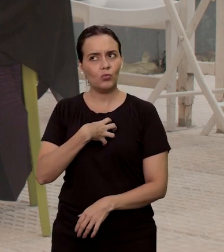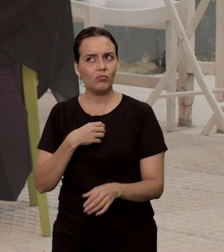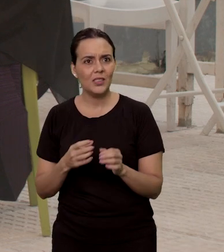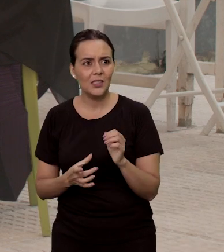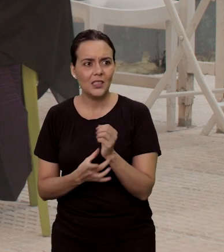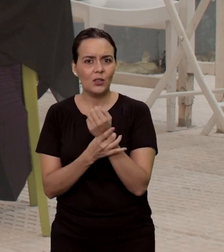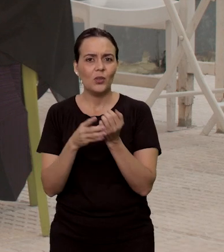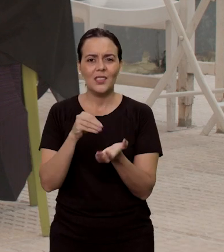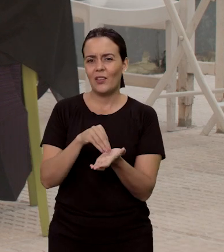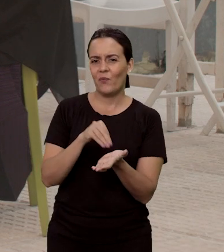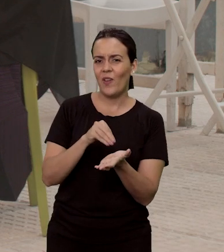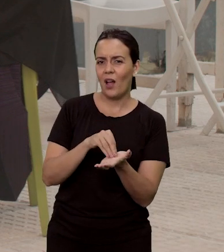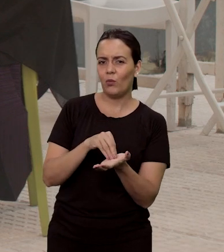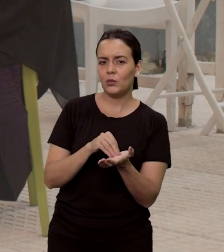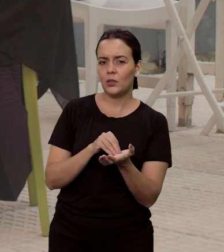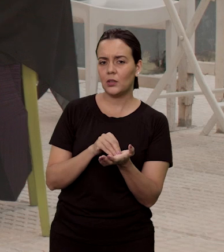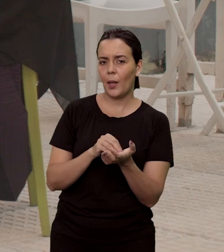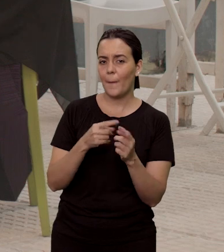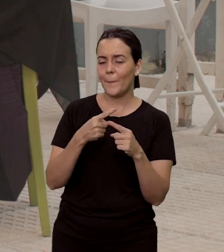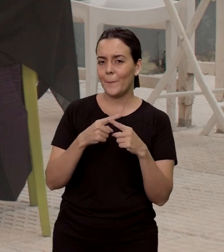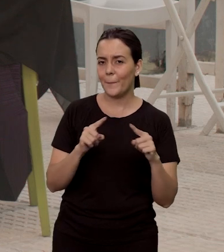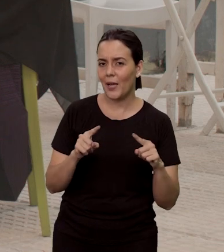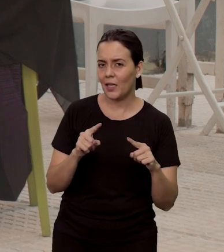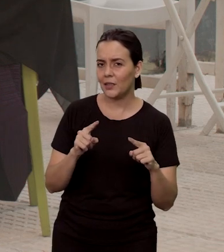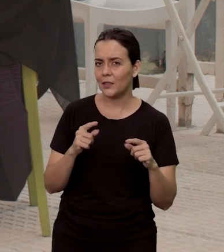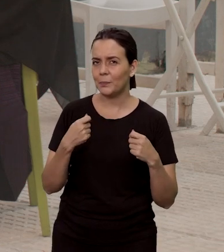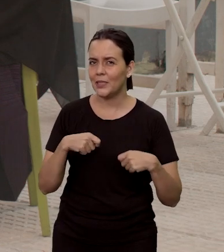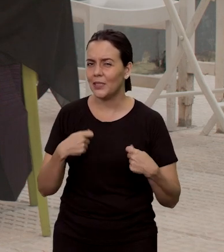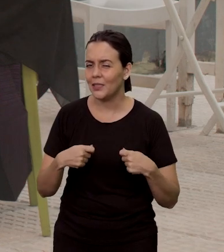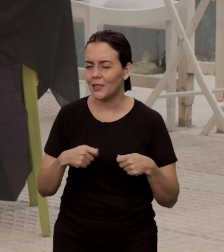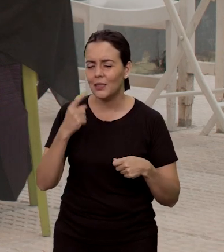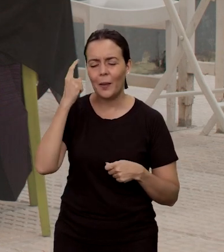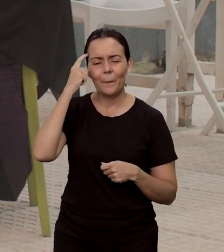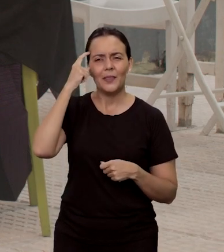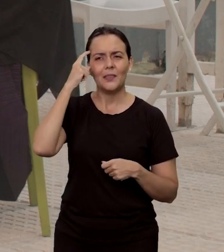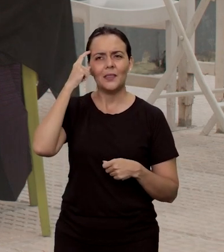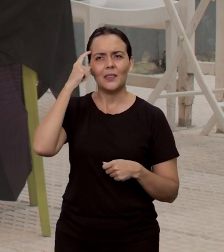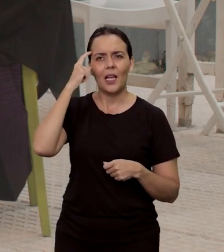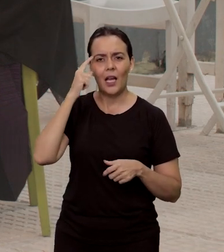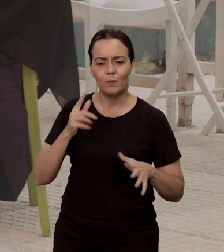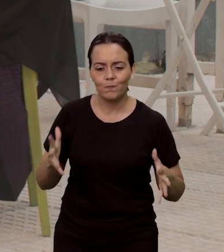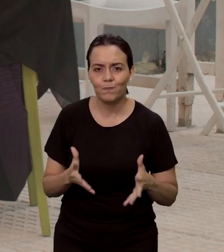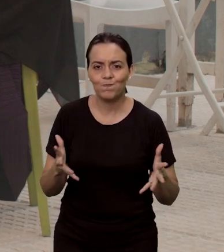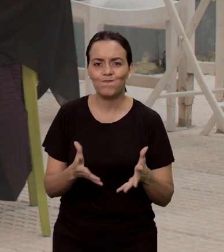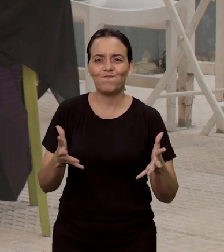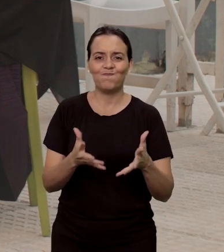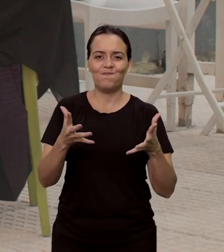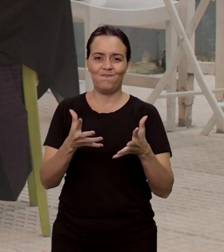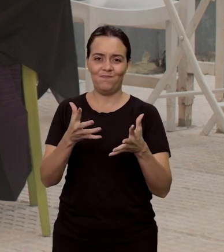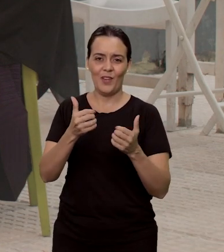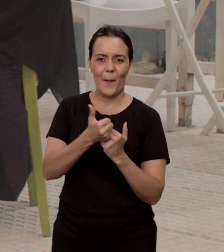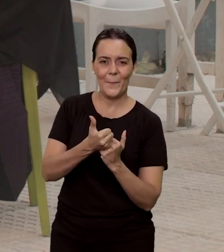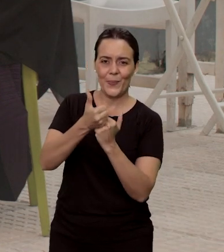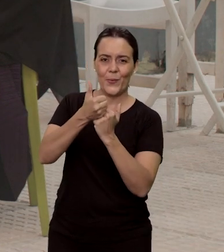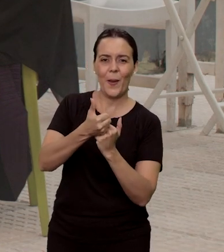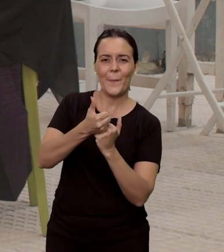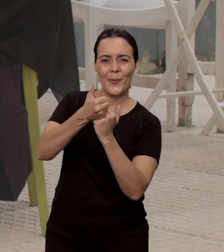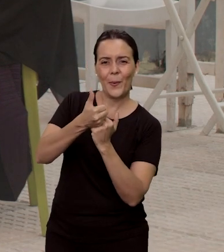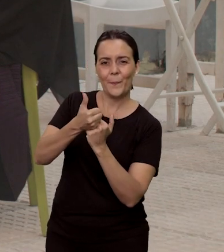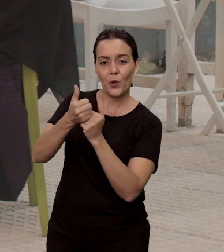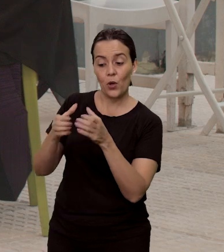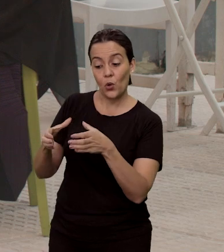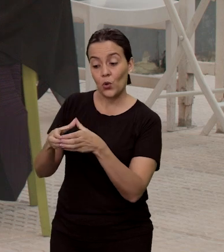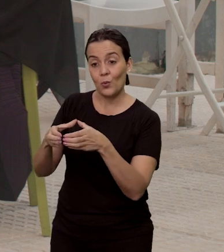ela é minimizada nessa visão de construção de muitas redes de apoio, né? E de muitos grupos que